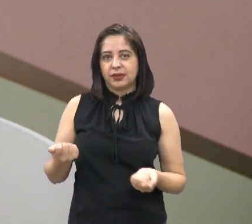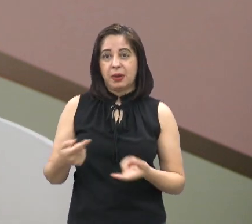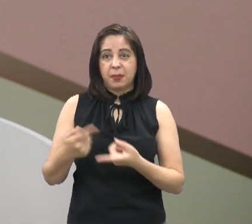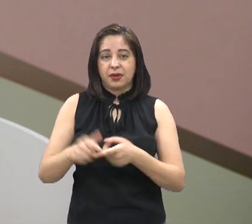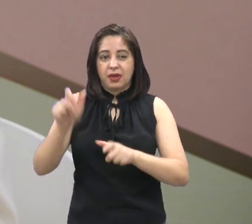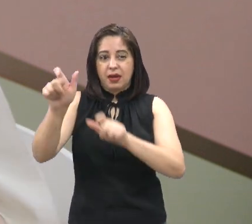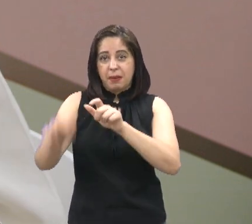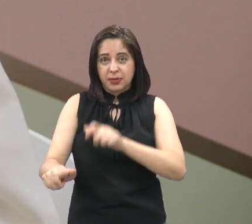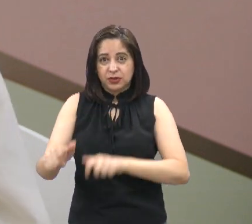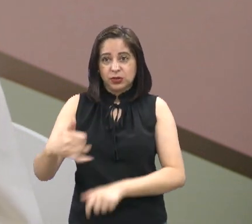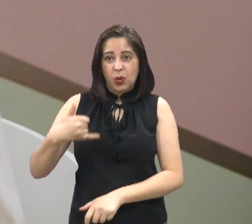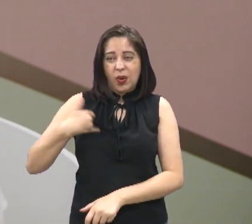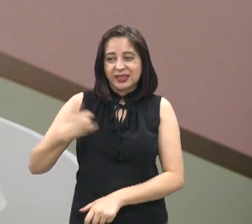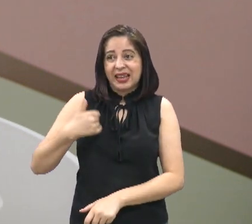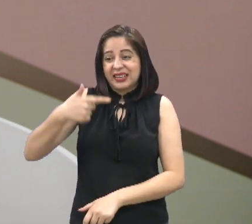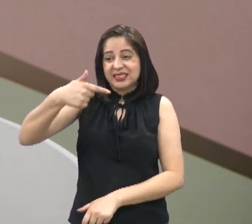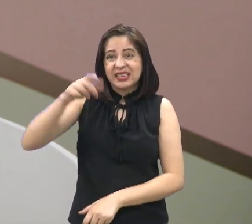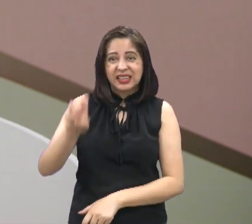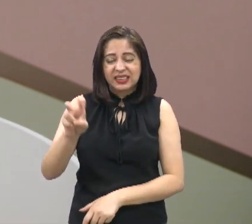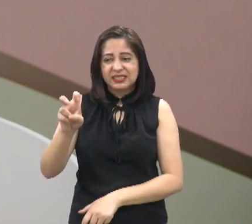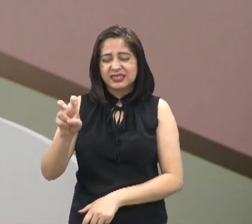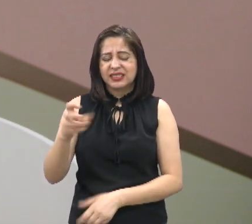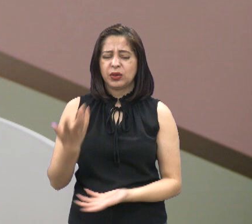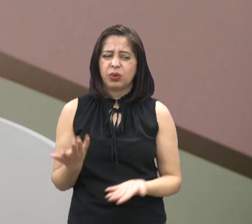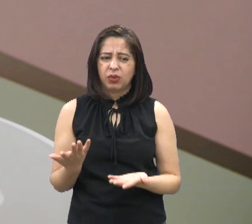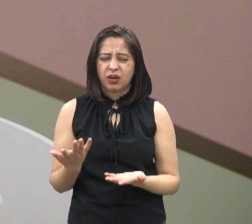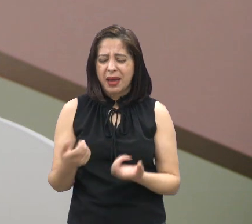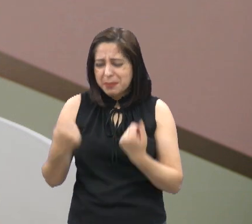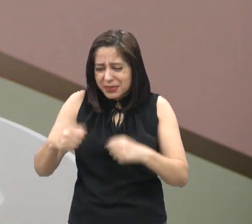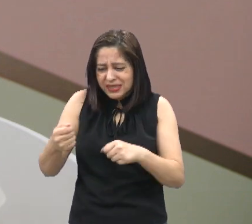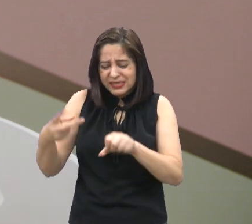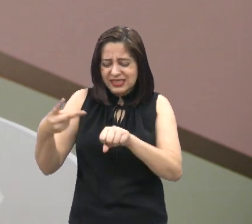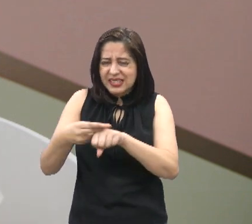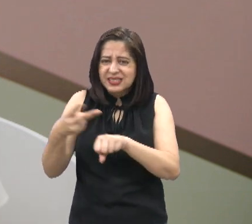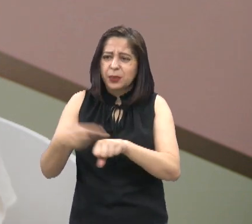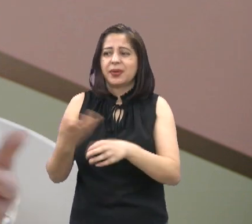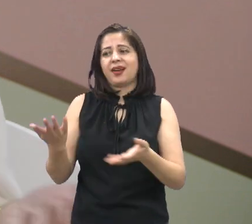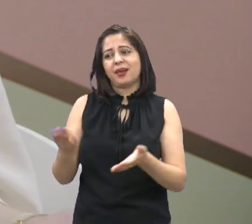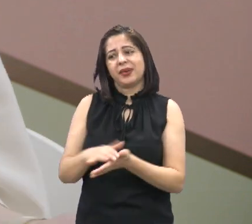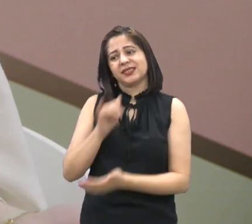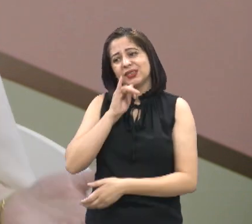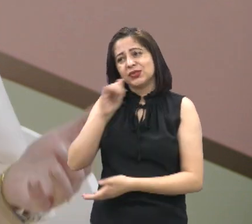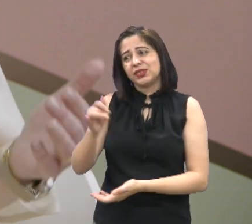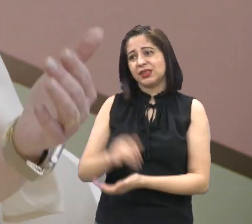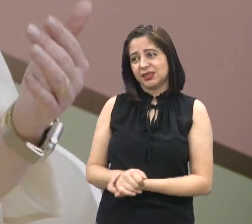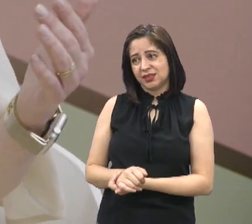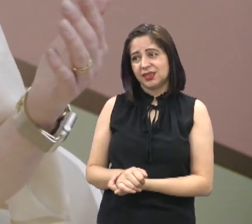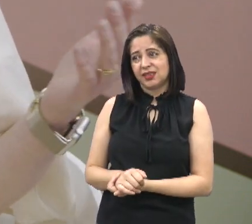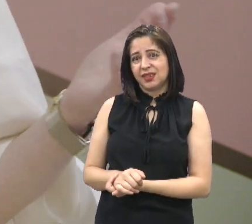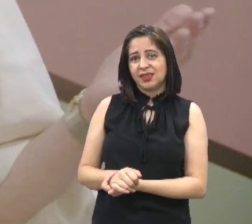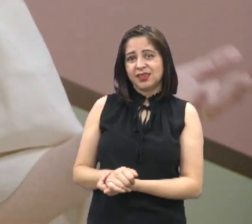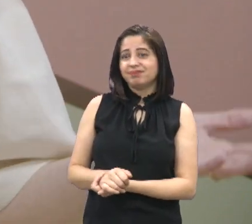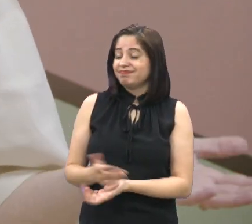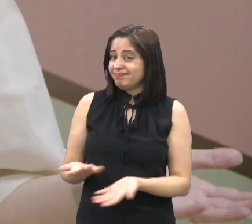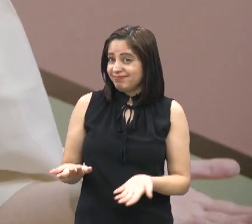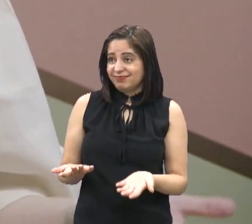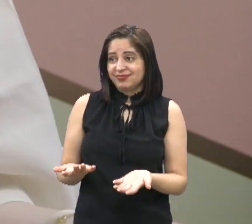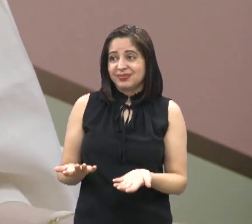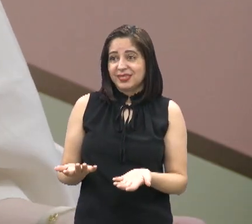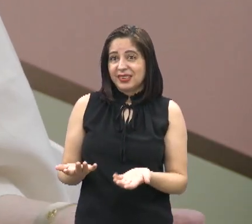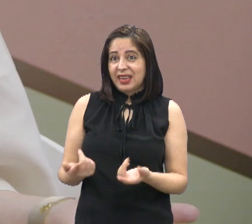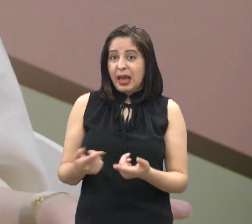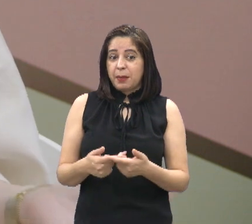vou operar agora com essa idade? Aí você fala, mas a artrose dificilmente acomete o